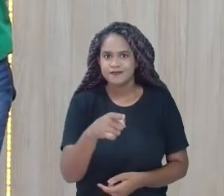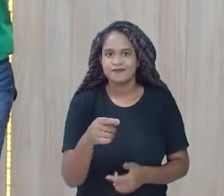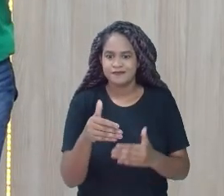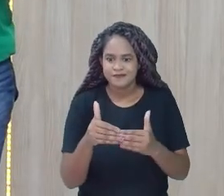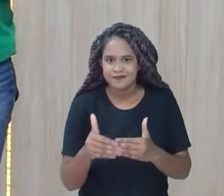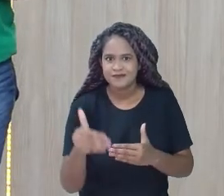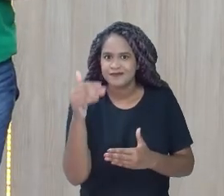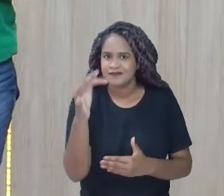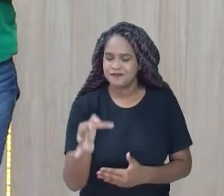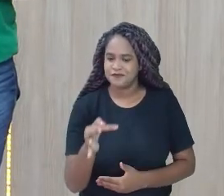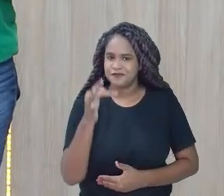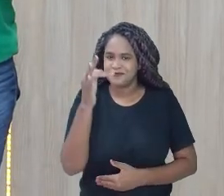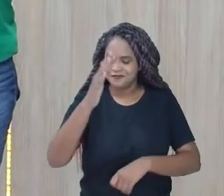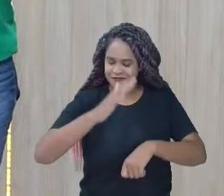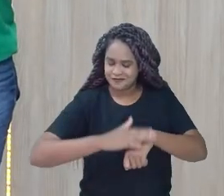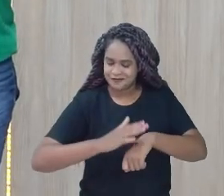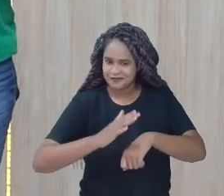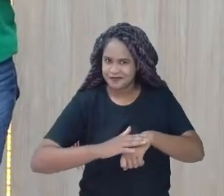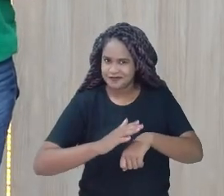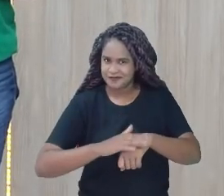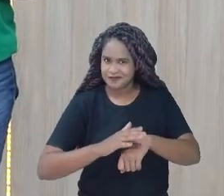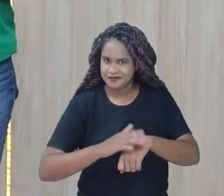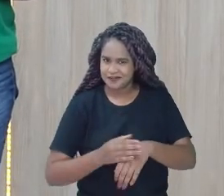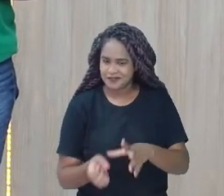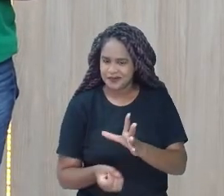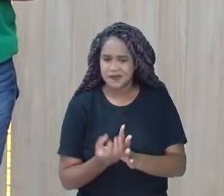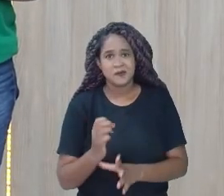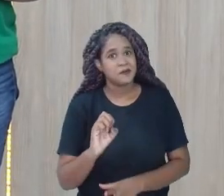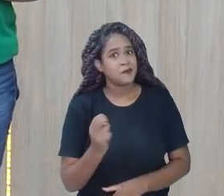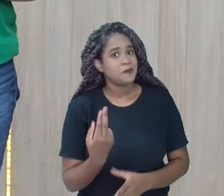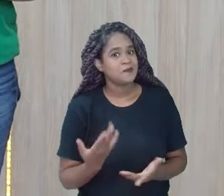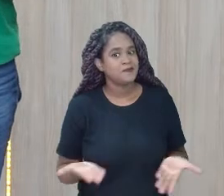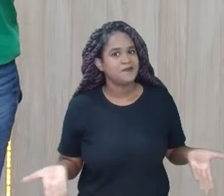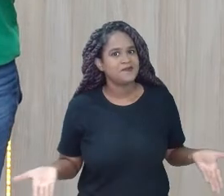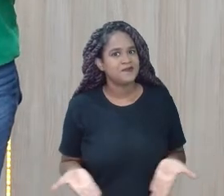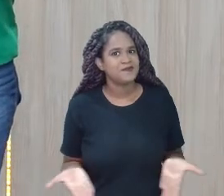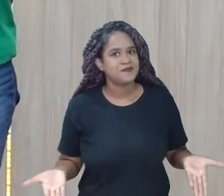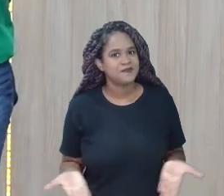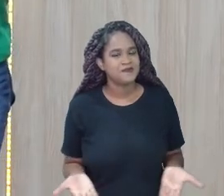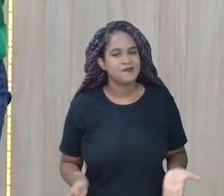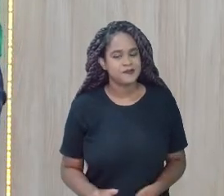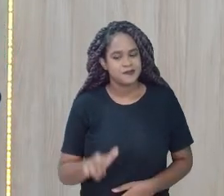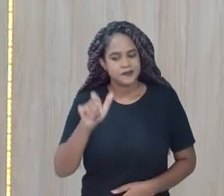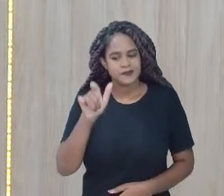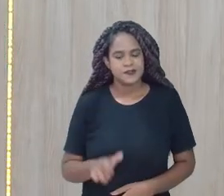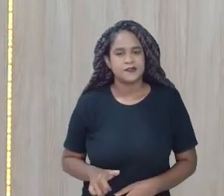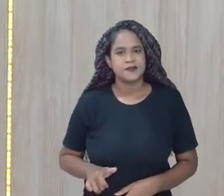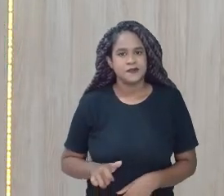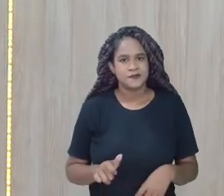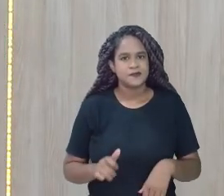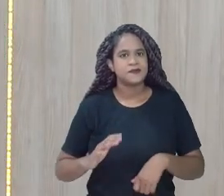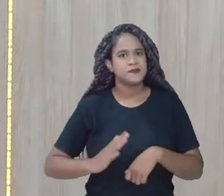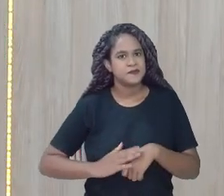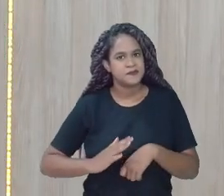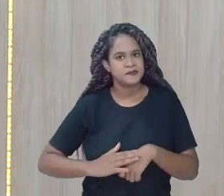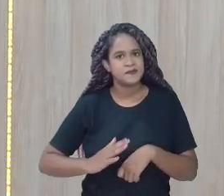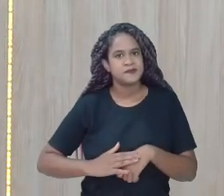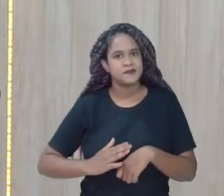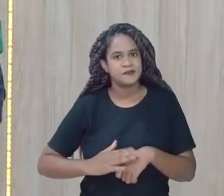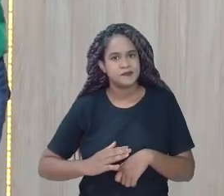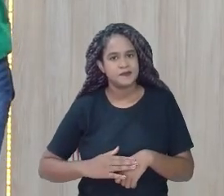lá na frente aquele que vai, ou até agora, não é, pessoal? Aquela pessoa que